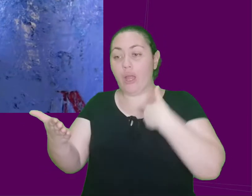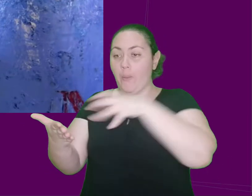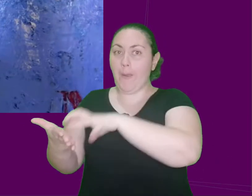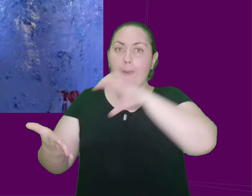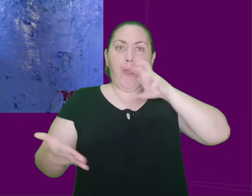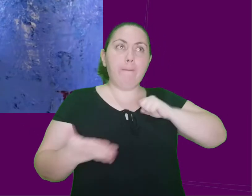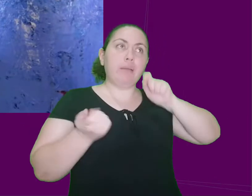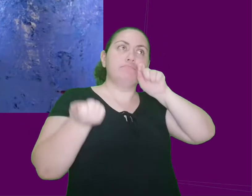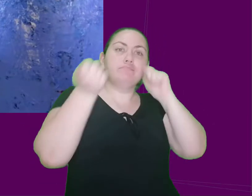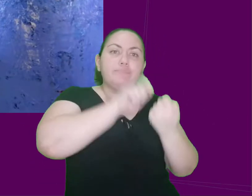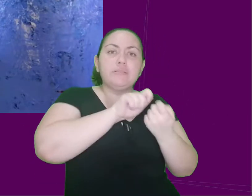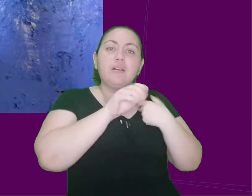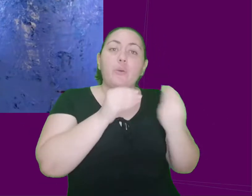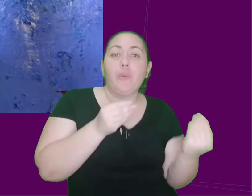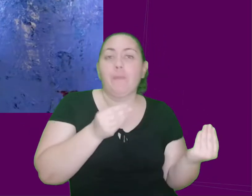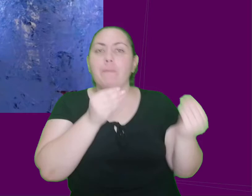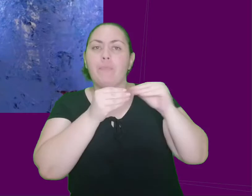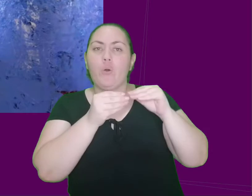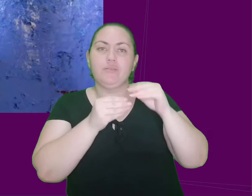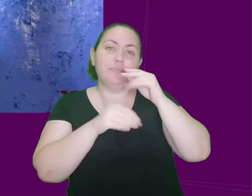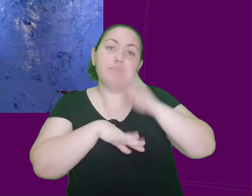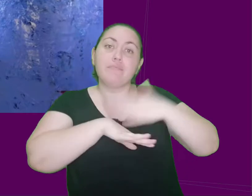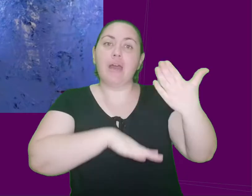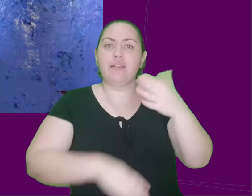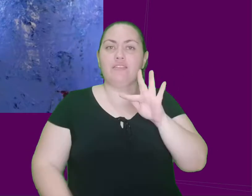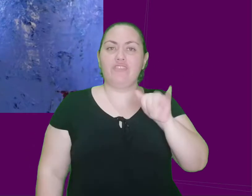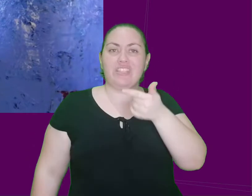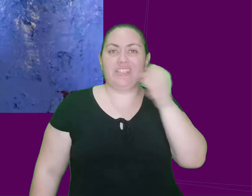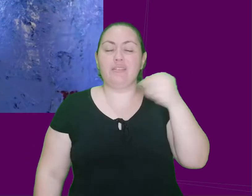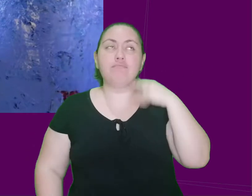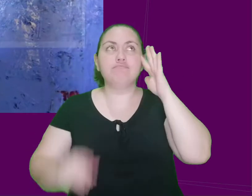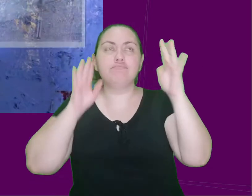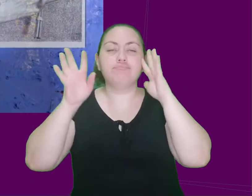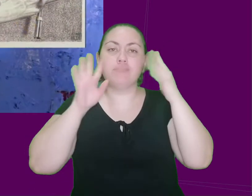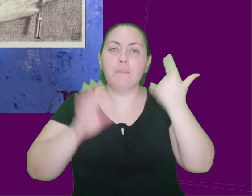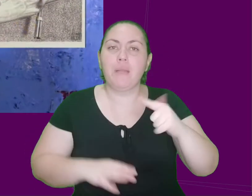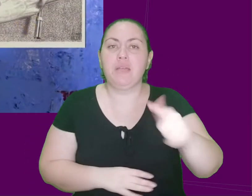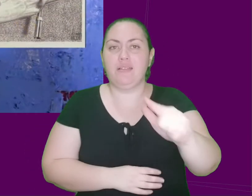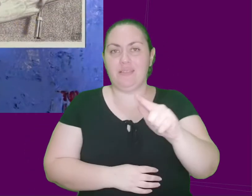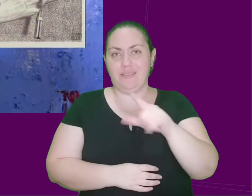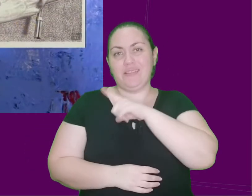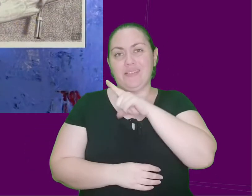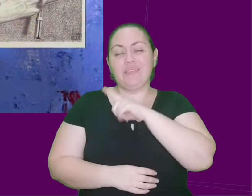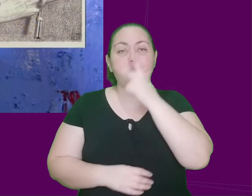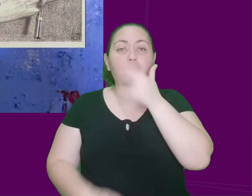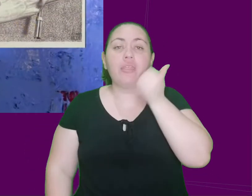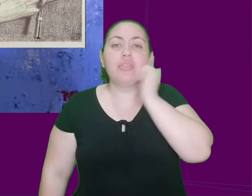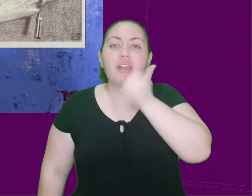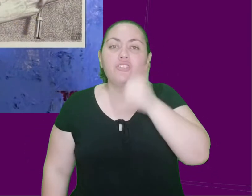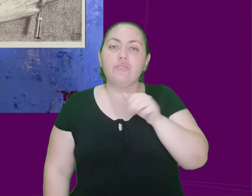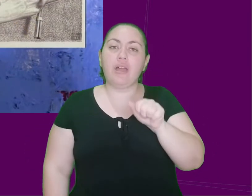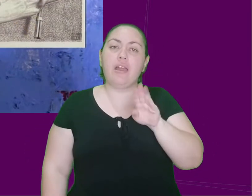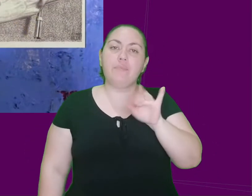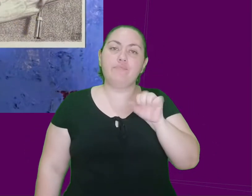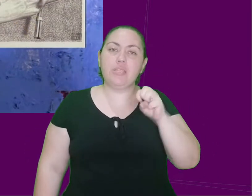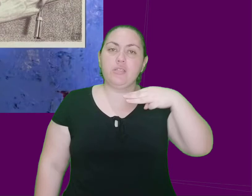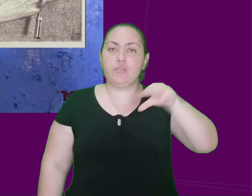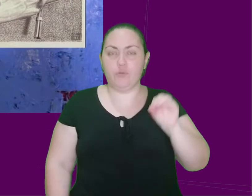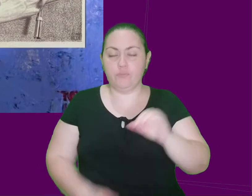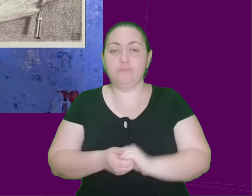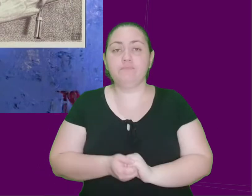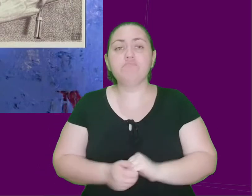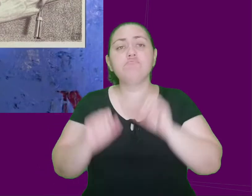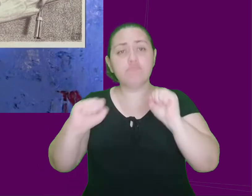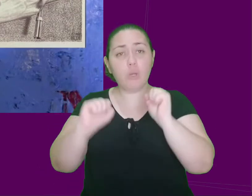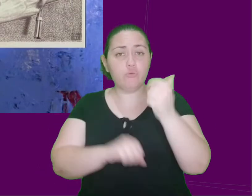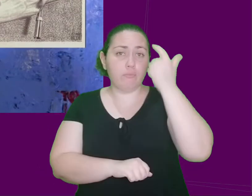sua produção, a inclusão da ficção dentro da ficção, a narrativa em abismo. Essa narrativa pode